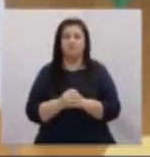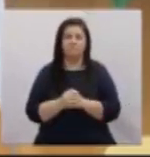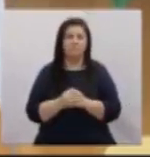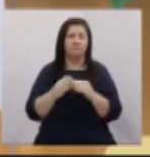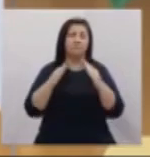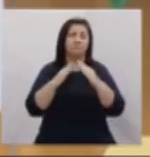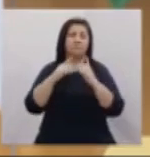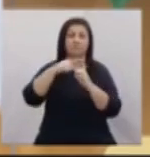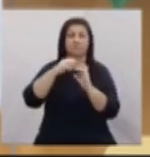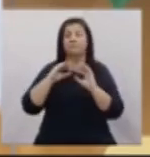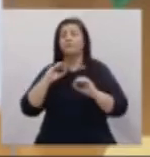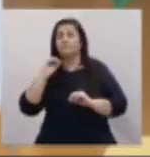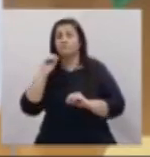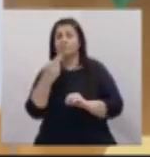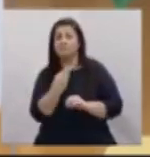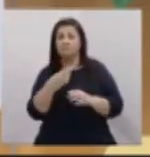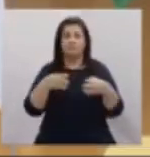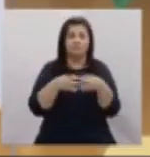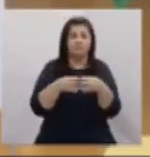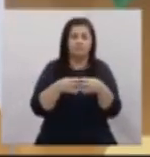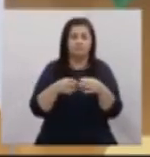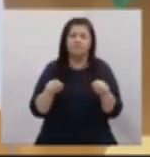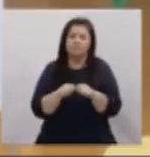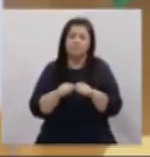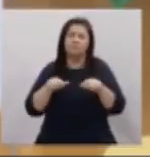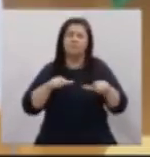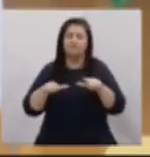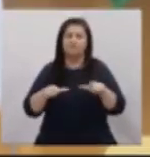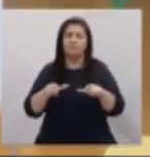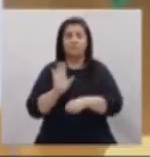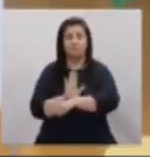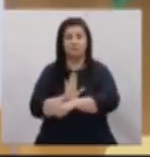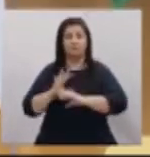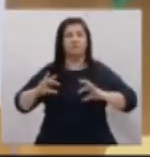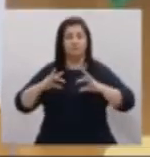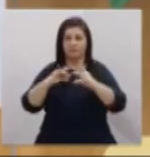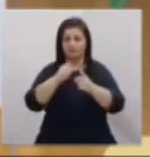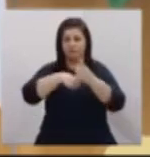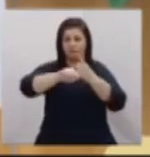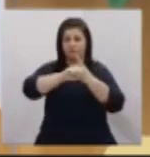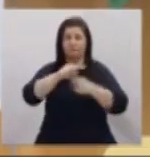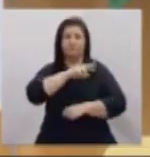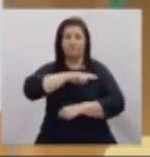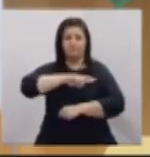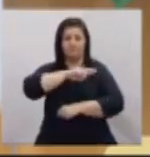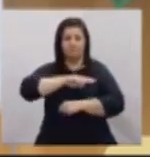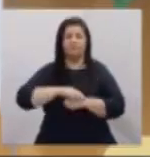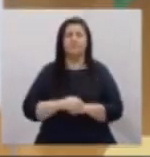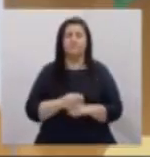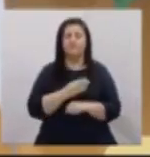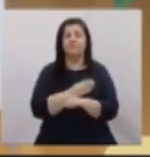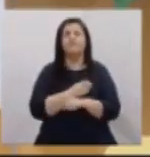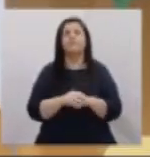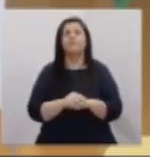entidades filantrópicas e que notoriamente se destacaram em atividades de interesse da comunidade religiosa que participa.